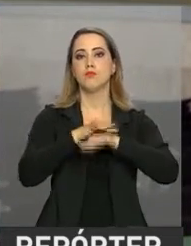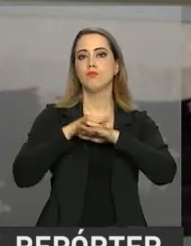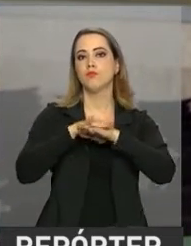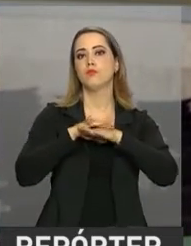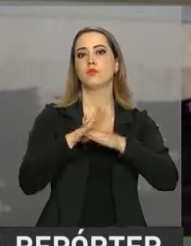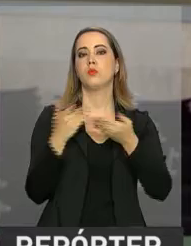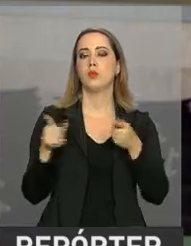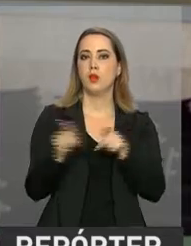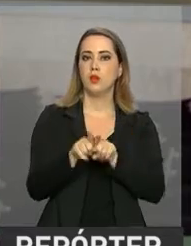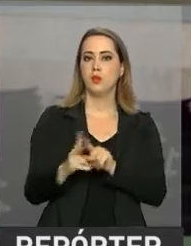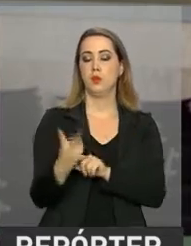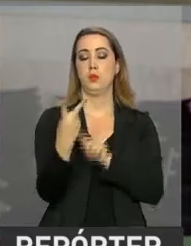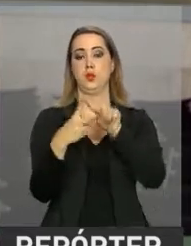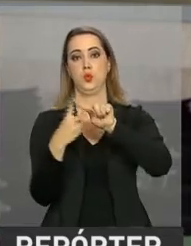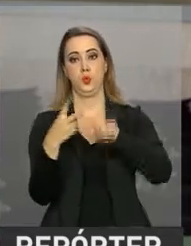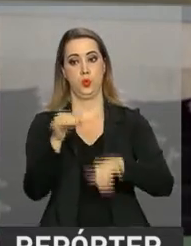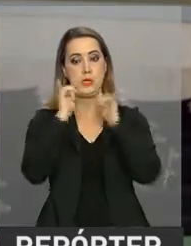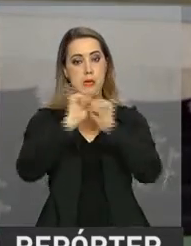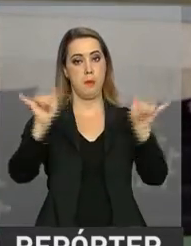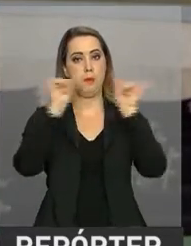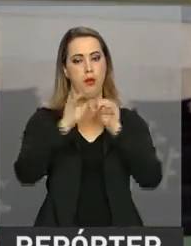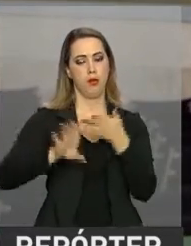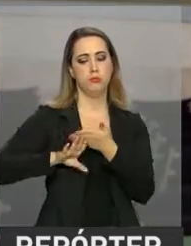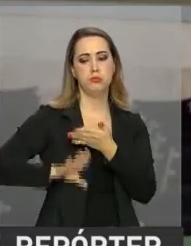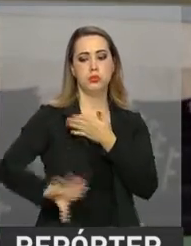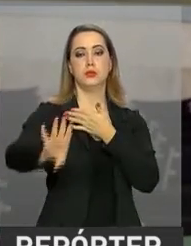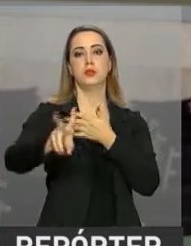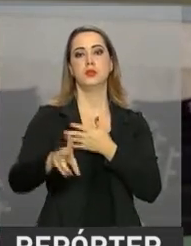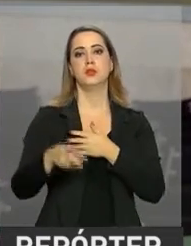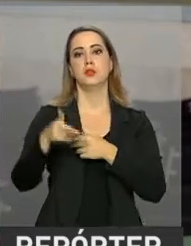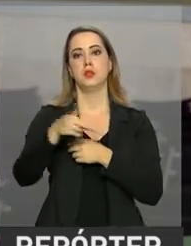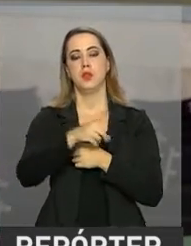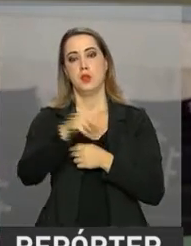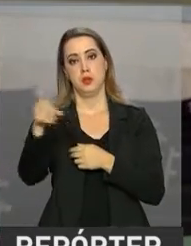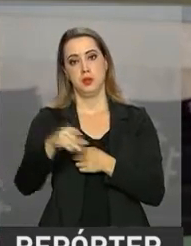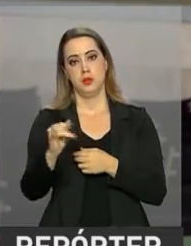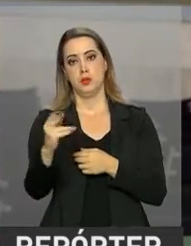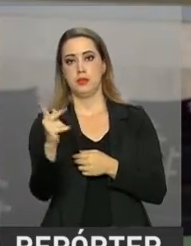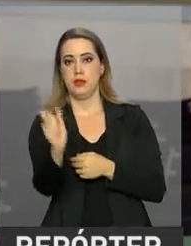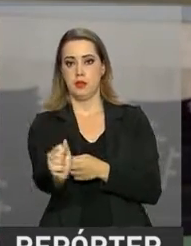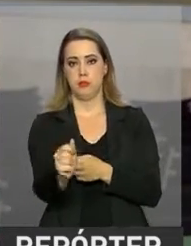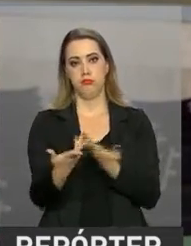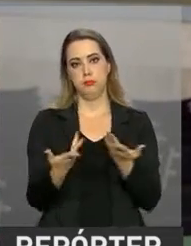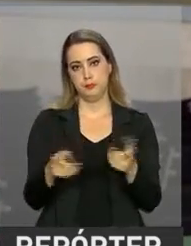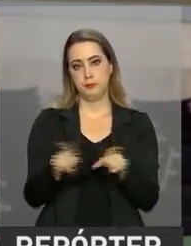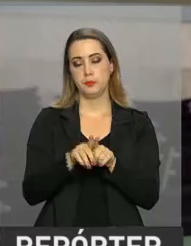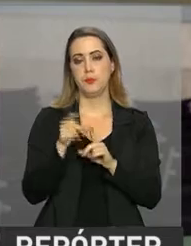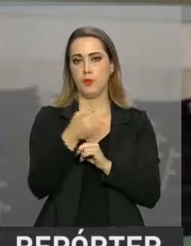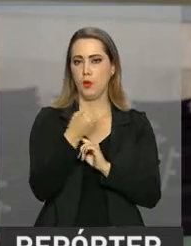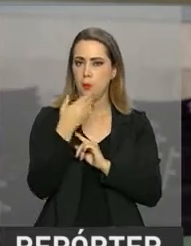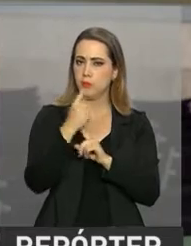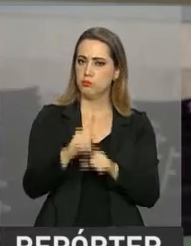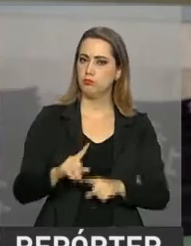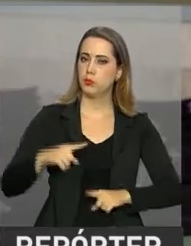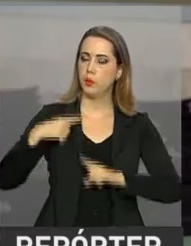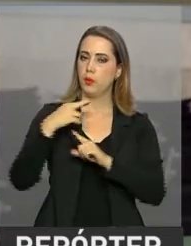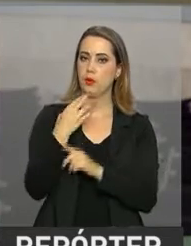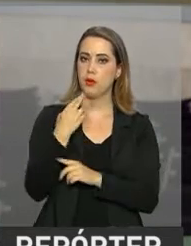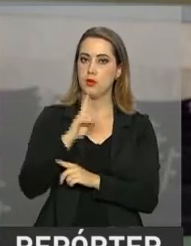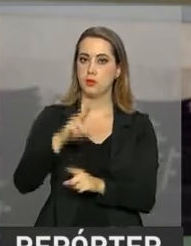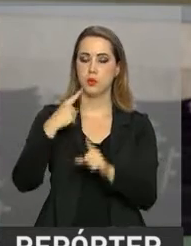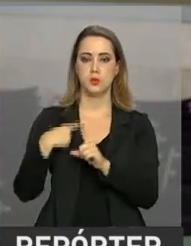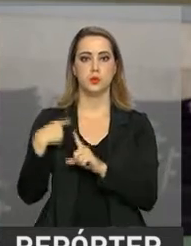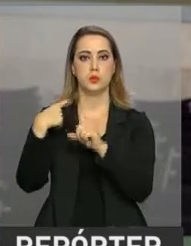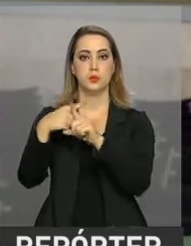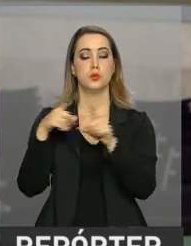ao mosquito Aedes aegypti, que transmite o vírus Zika. Esse esforço também deve resultar em resultados positivos na luta contra a